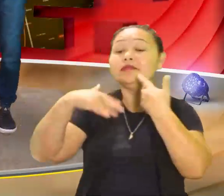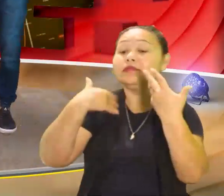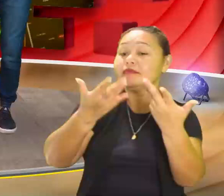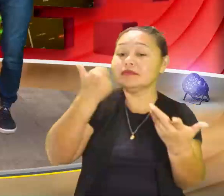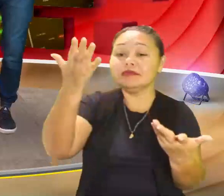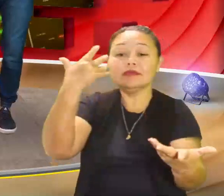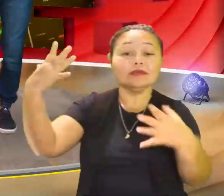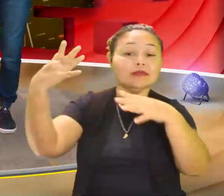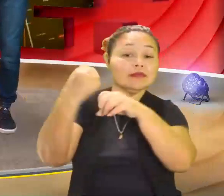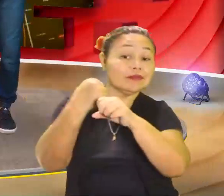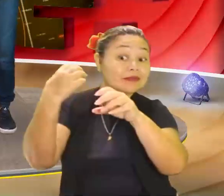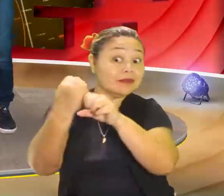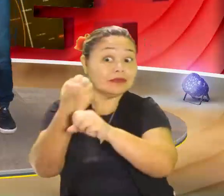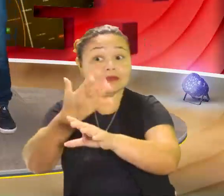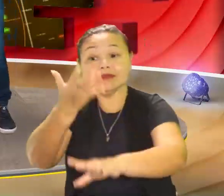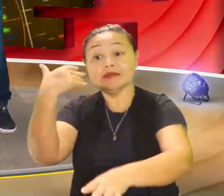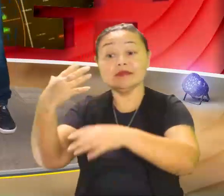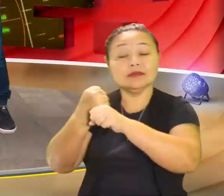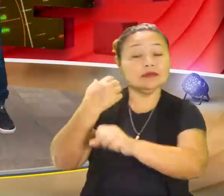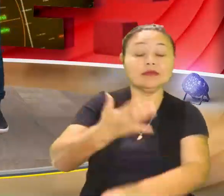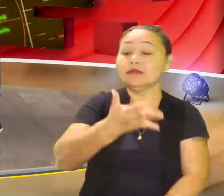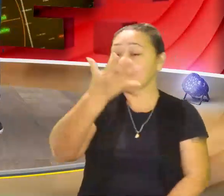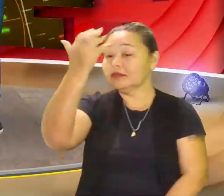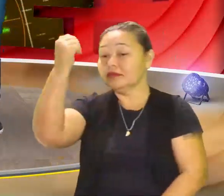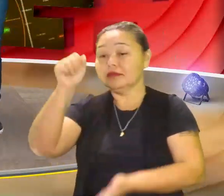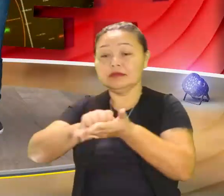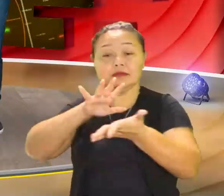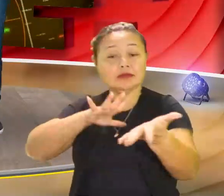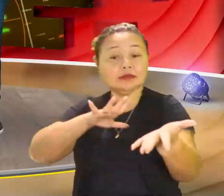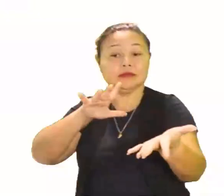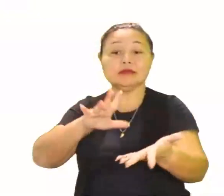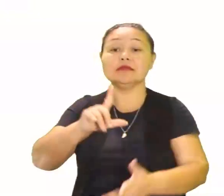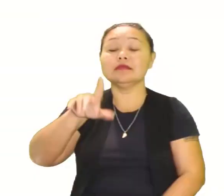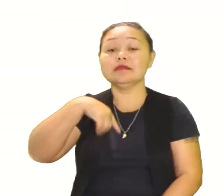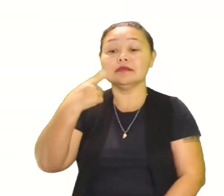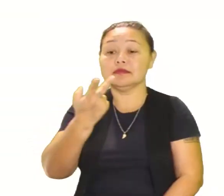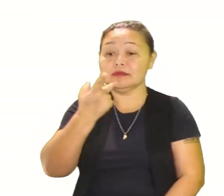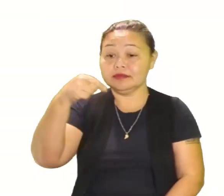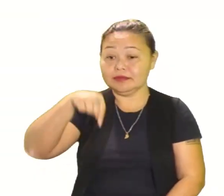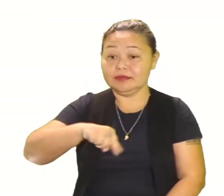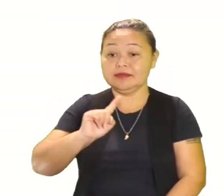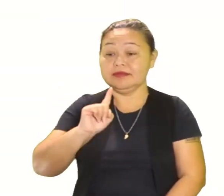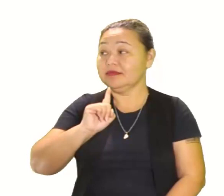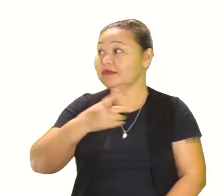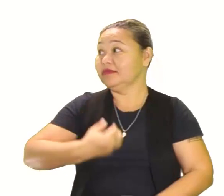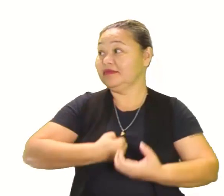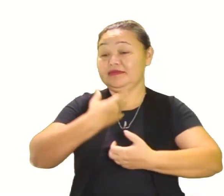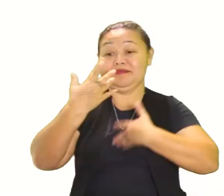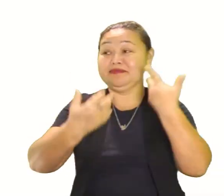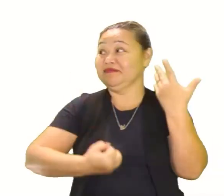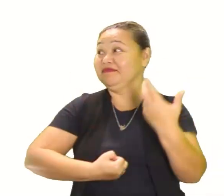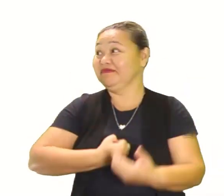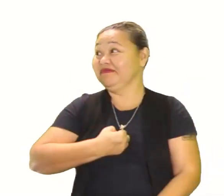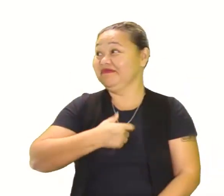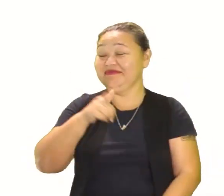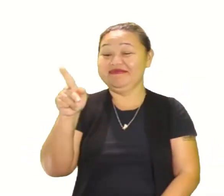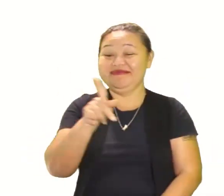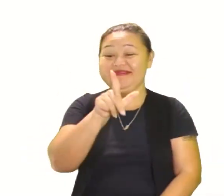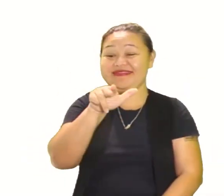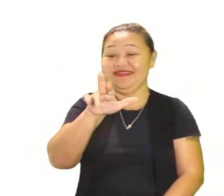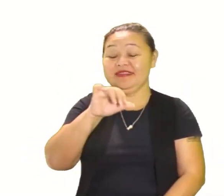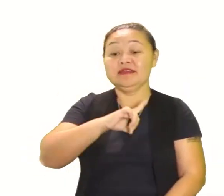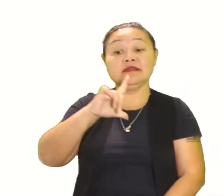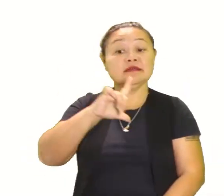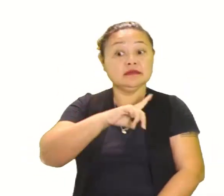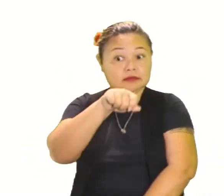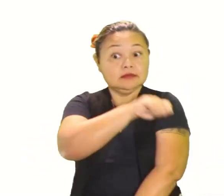lá? Vamos calcular. Vamos lá, então, atividade de sala. E, ó, vou falar pra ti. Inspirada, professora Lucy. Vou falar